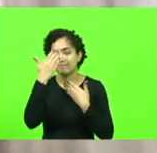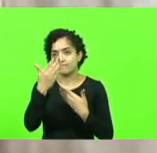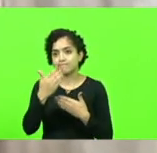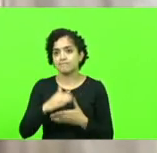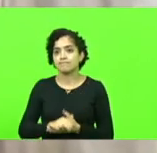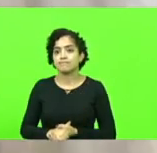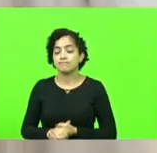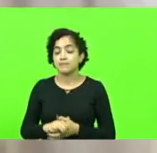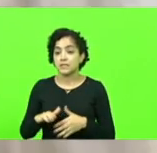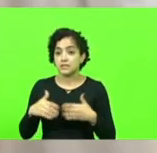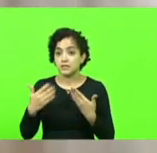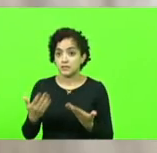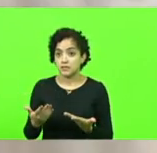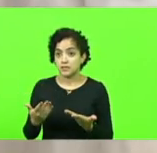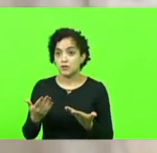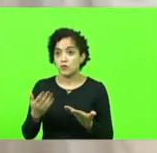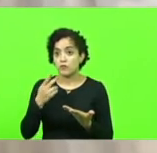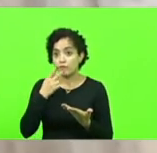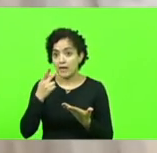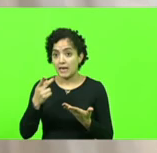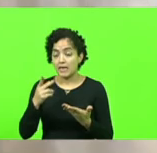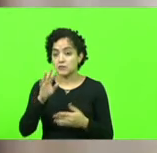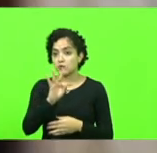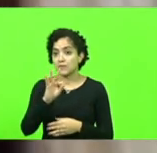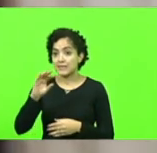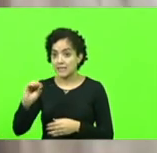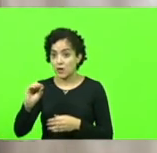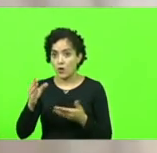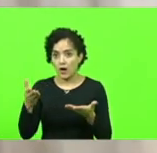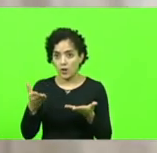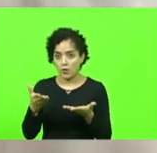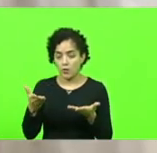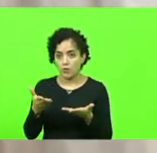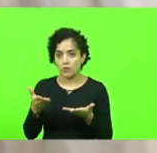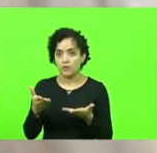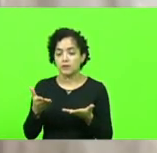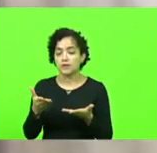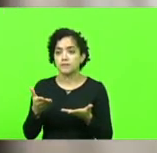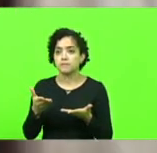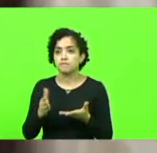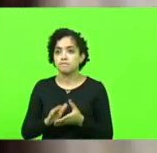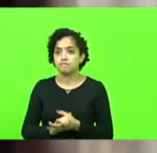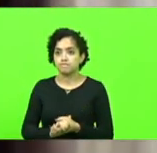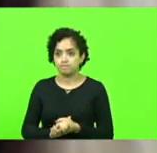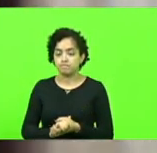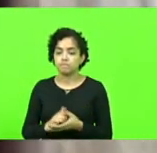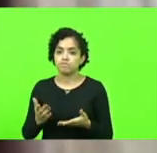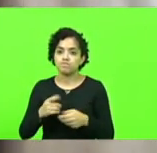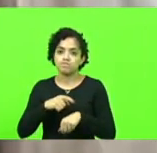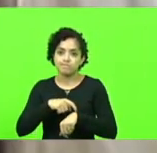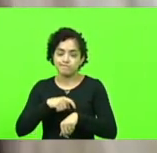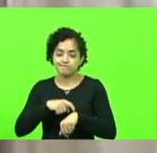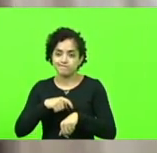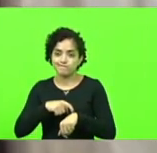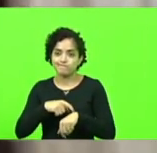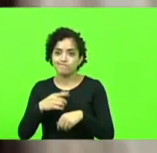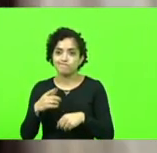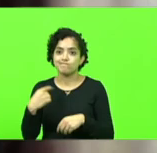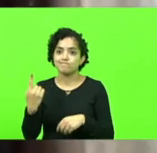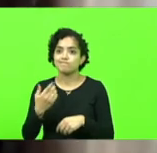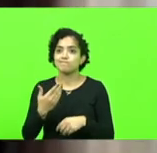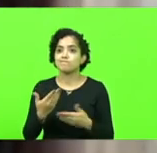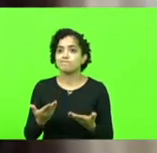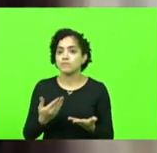Então, falar sobre terapia ocupacional agora, nesse momento, nessa situação que a gente está vivendo, a